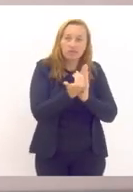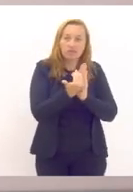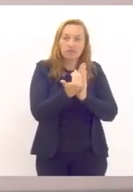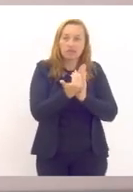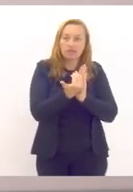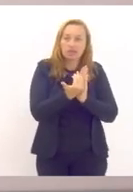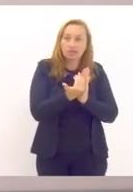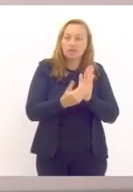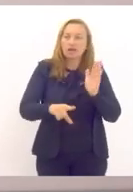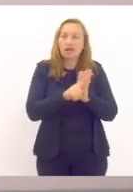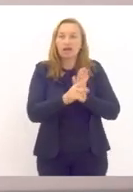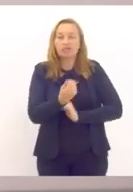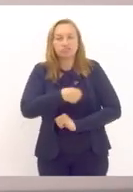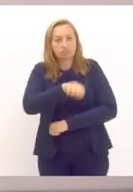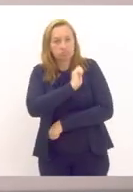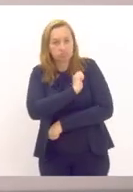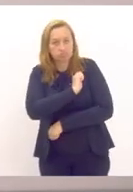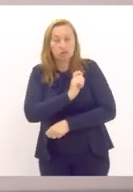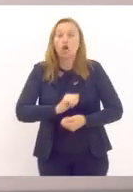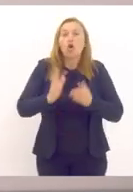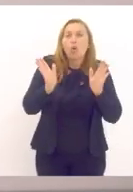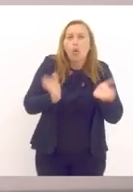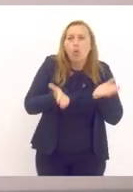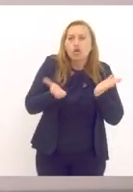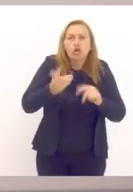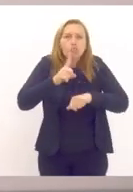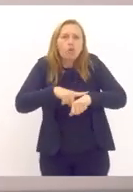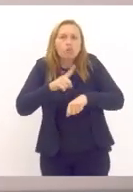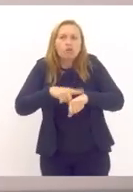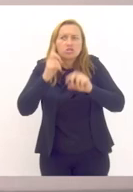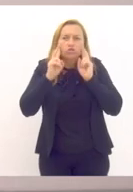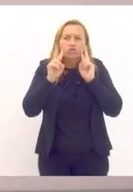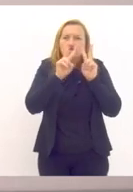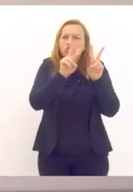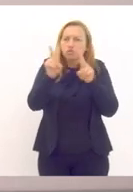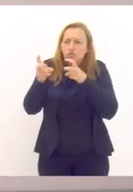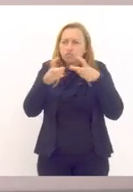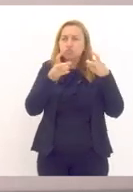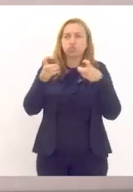Fiscal. Hoje é um momento da gente olhar pelo retrovisor.